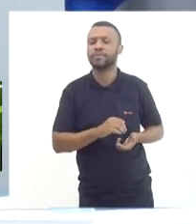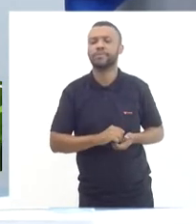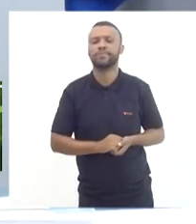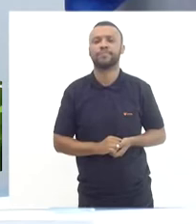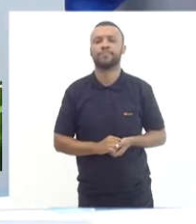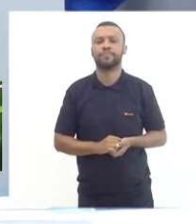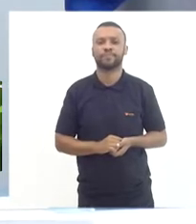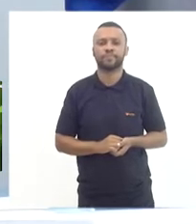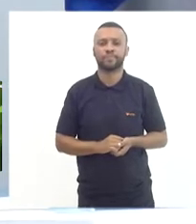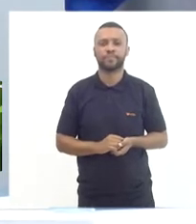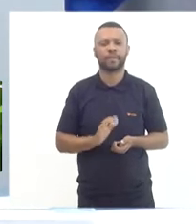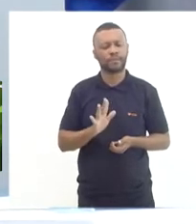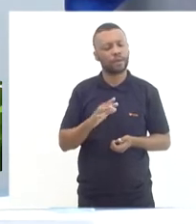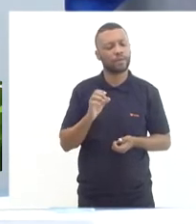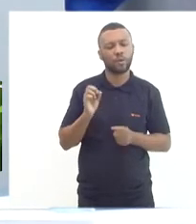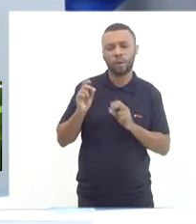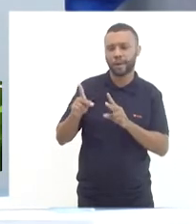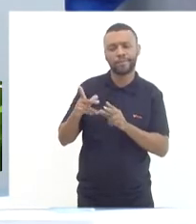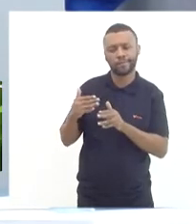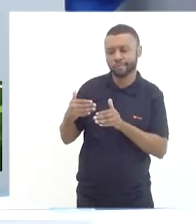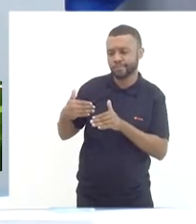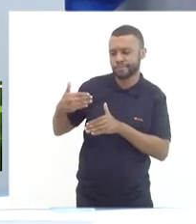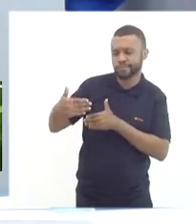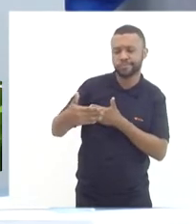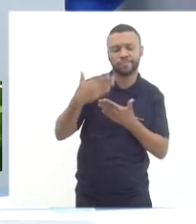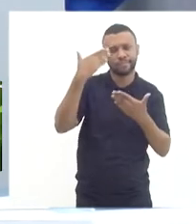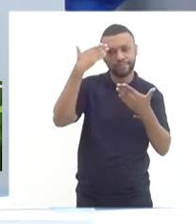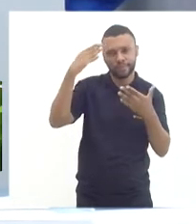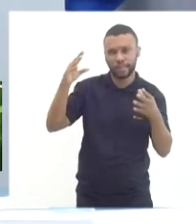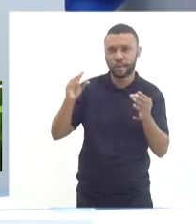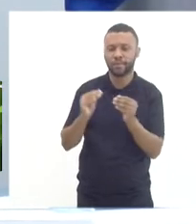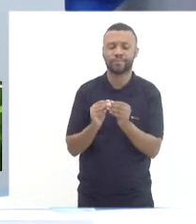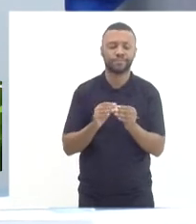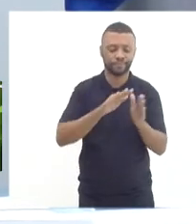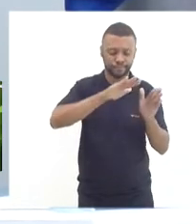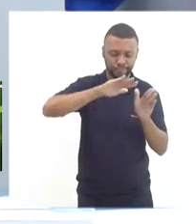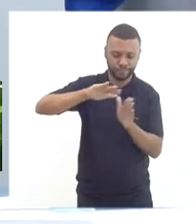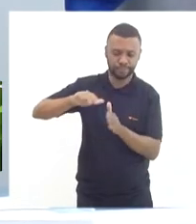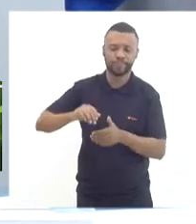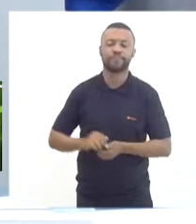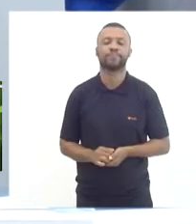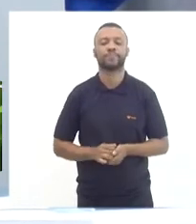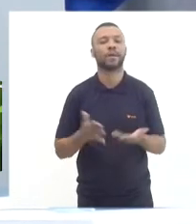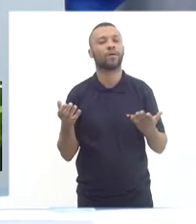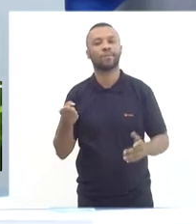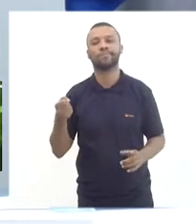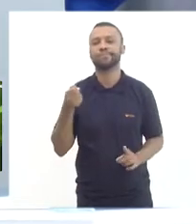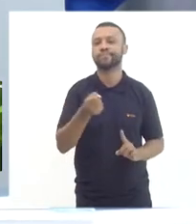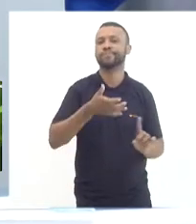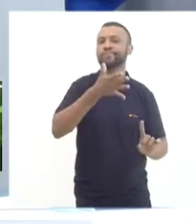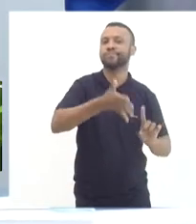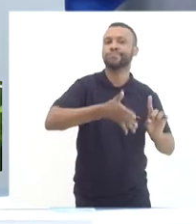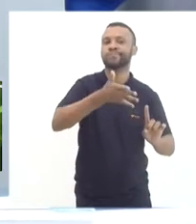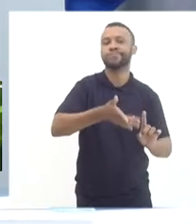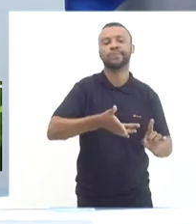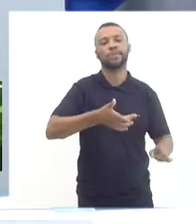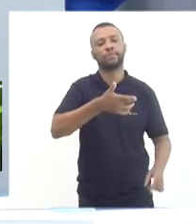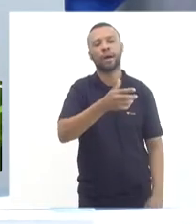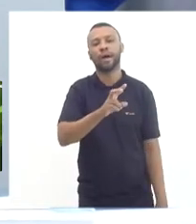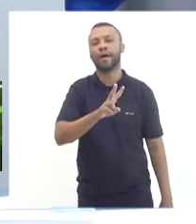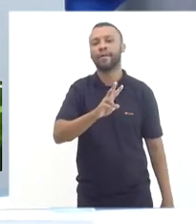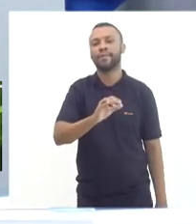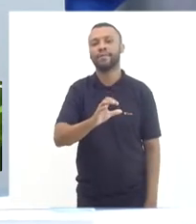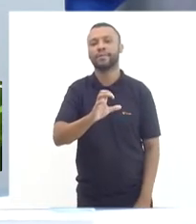Mas vamos em frente. Obrigado. Queria passar agora para o doutor Vitor Grangeiro, se quer fazer uso da